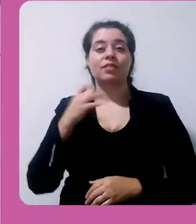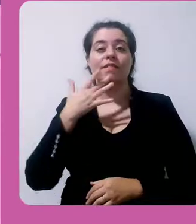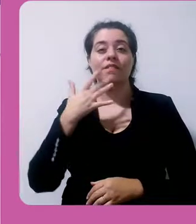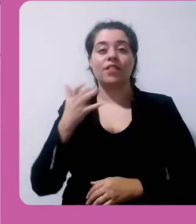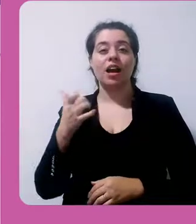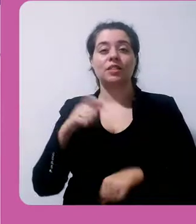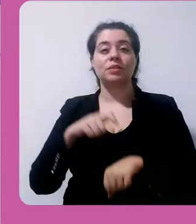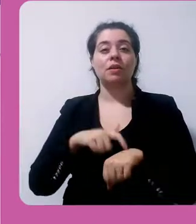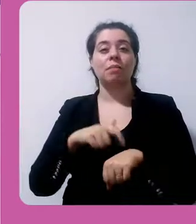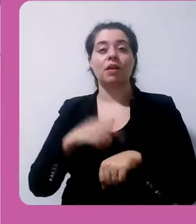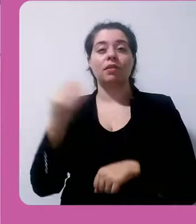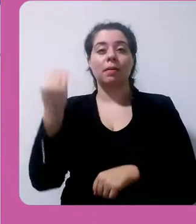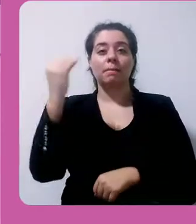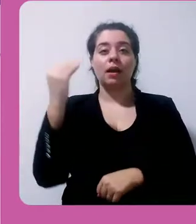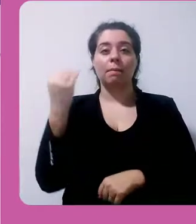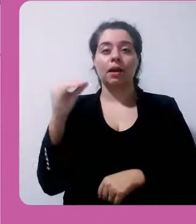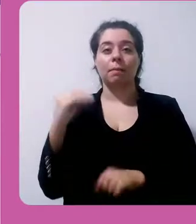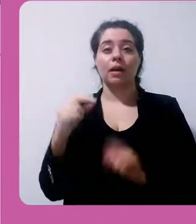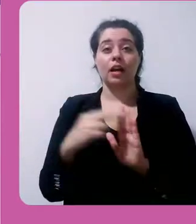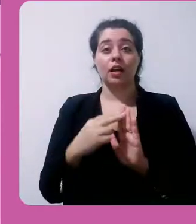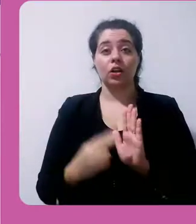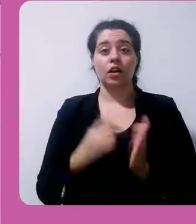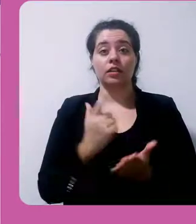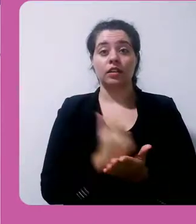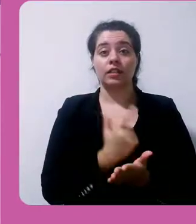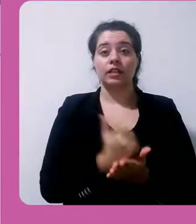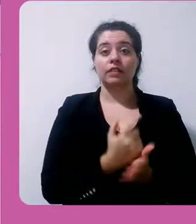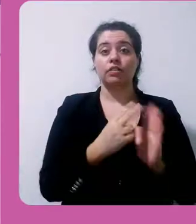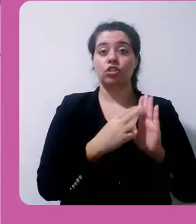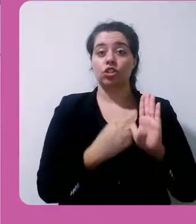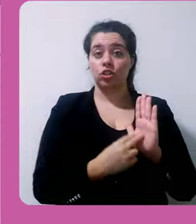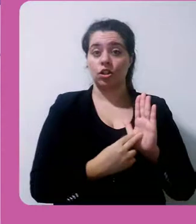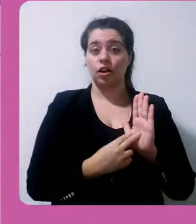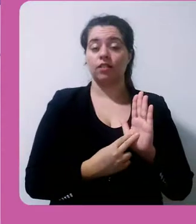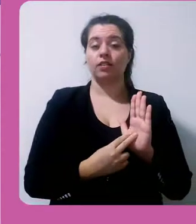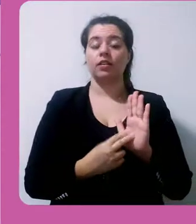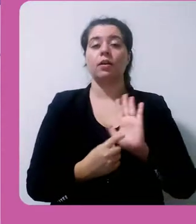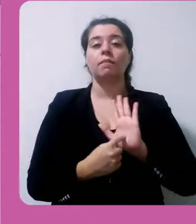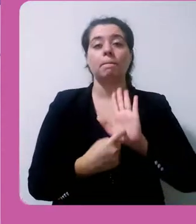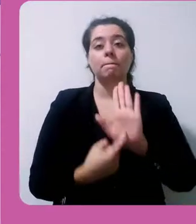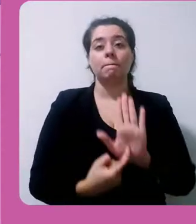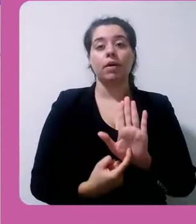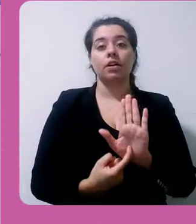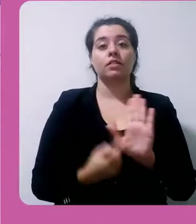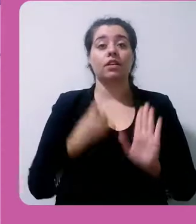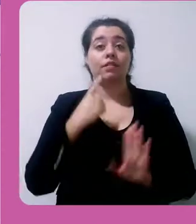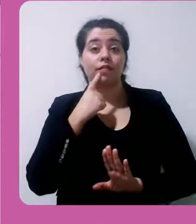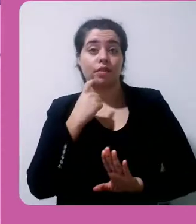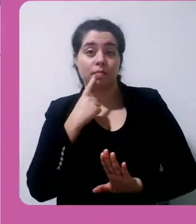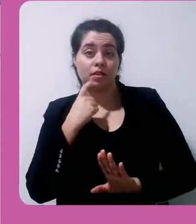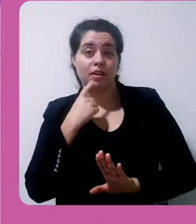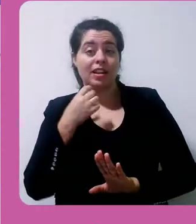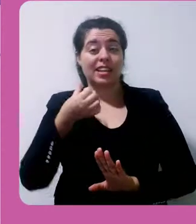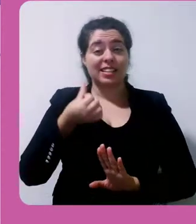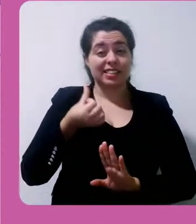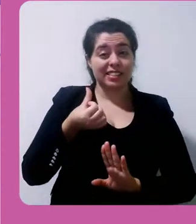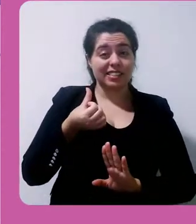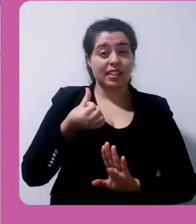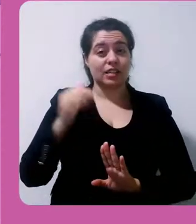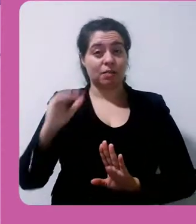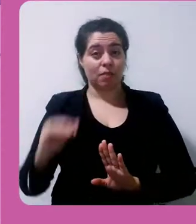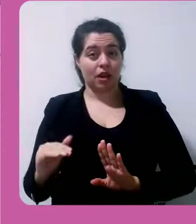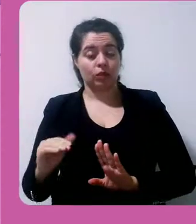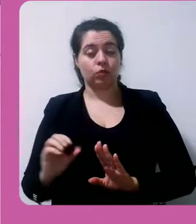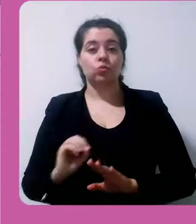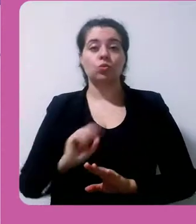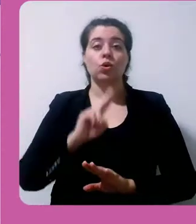nós lançarmos as notas. No livro de notas, as notas vão aparecer em vermelho, caso sejam menores